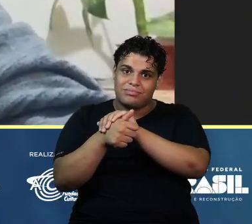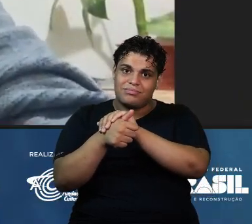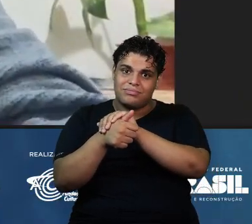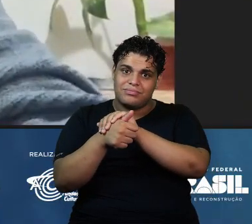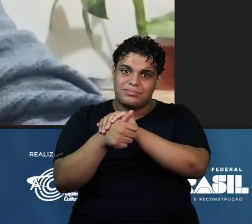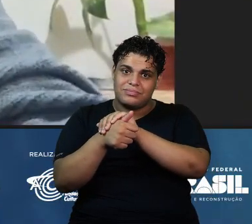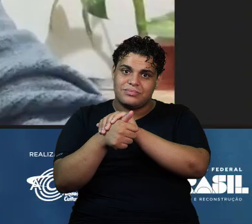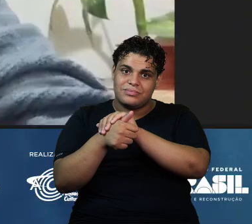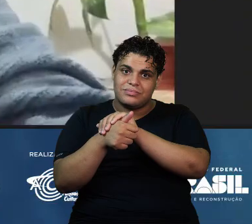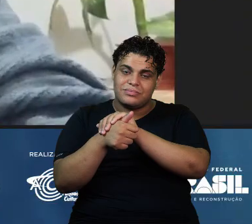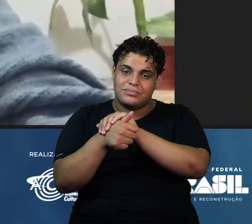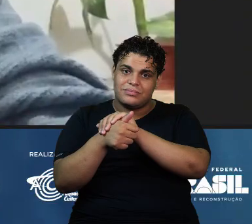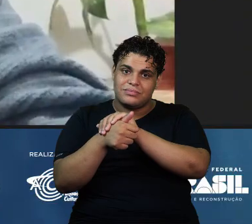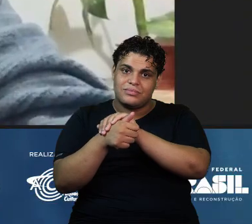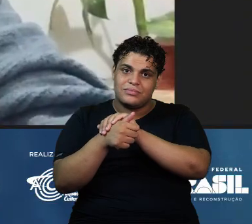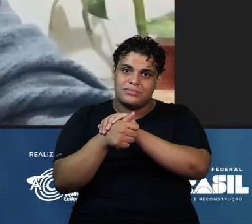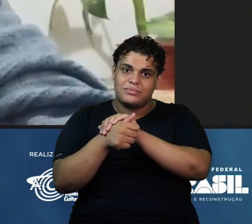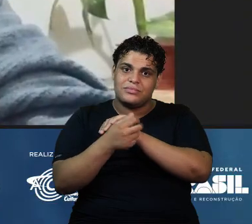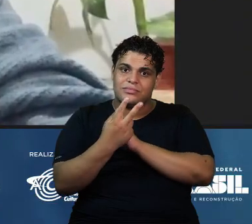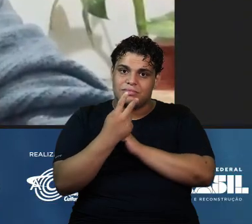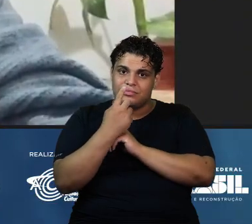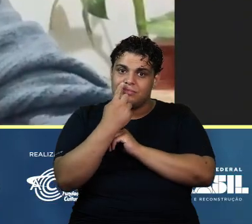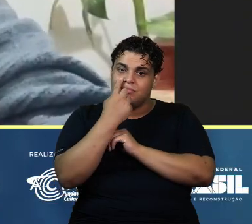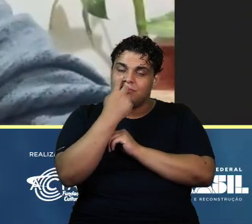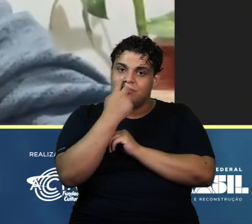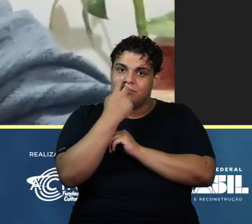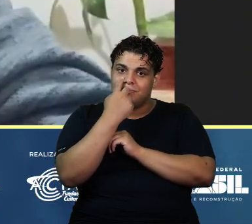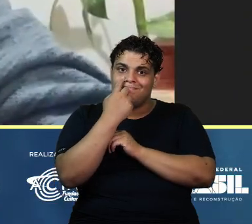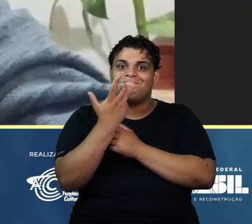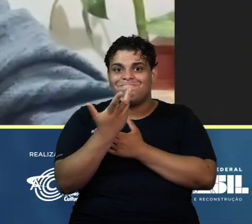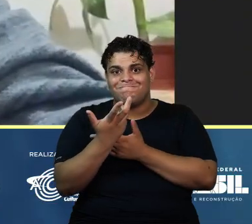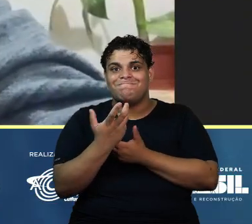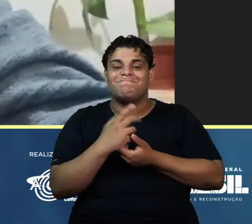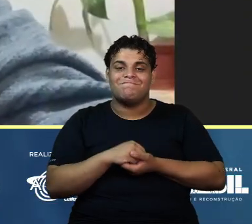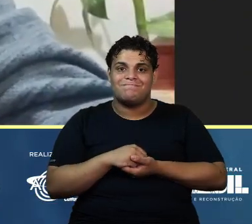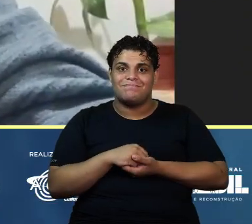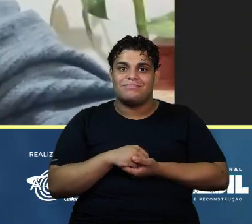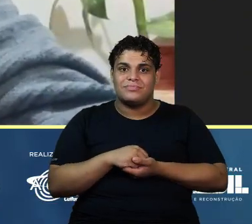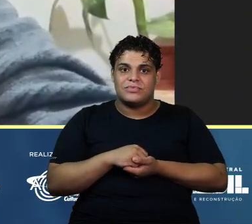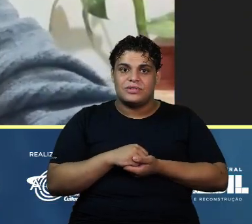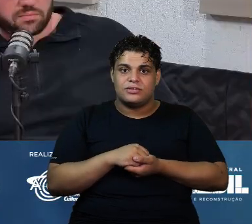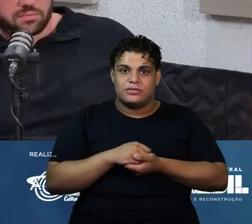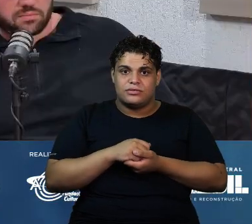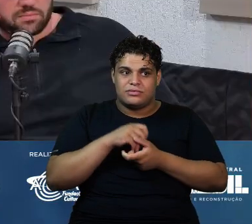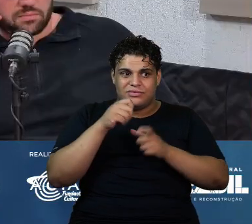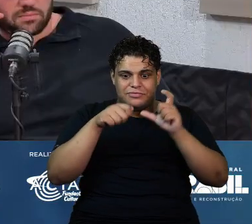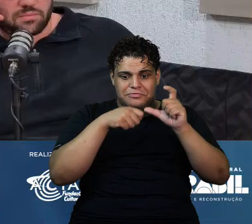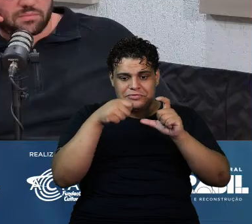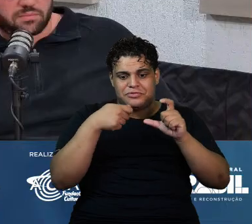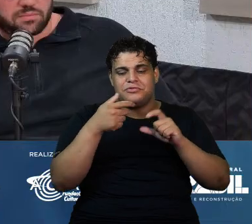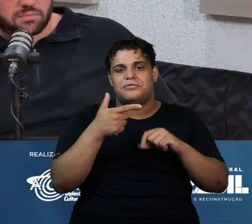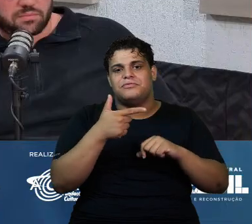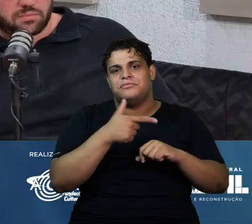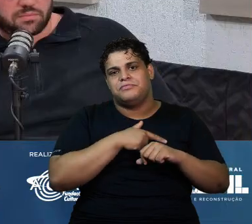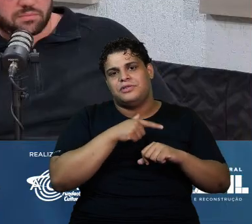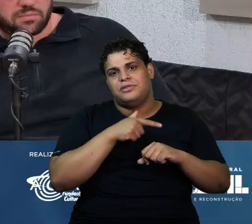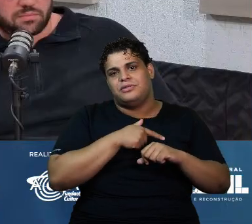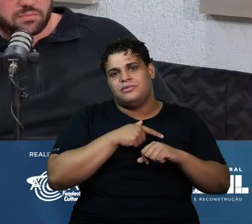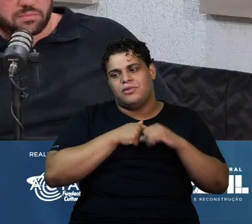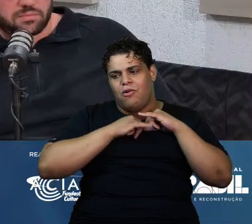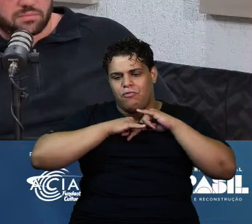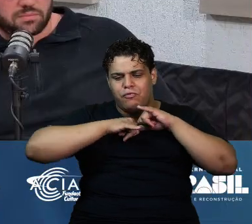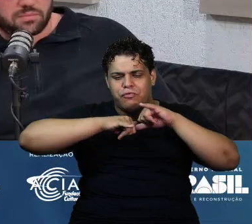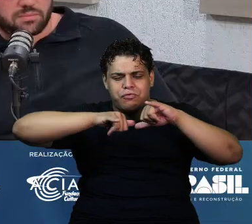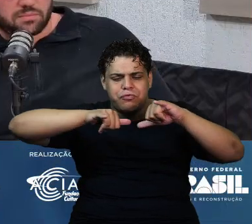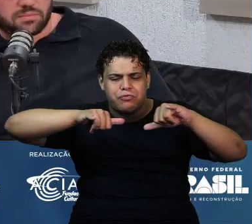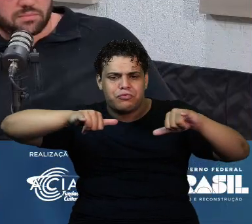sim. no nariz dela, né? E isso foi um vídeo horrível e repercutiu muito. Só